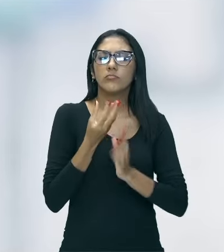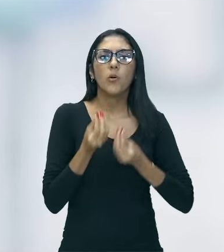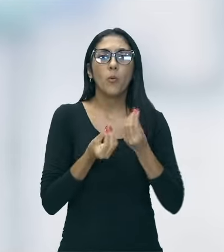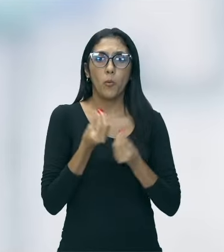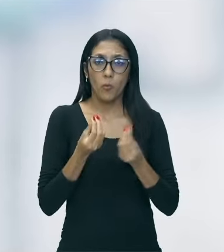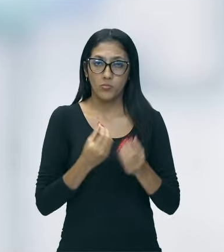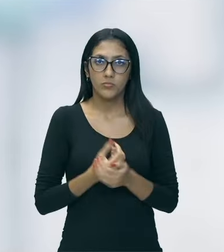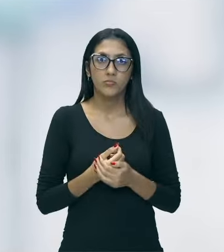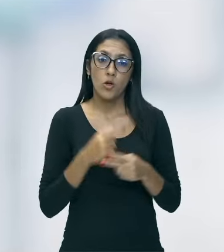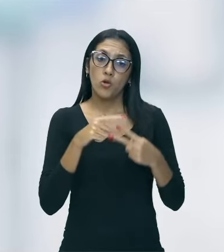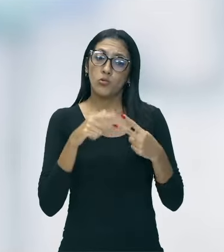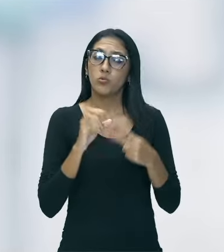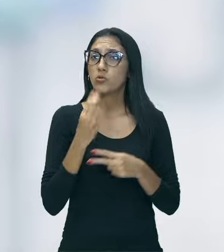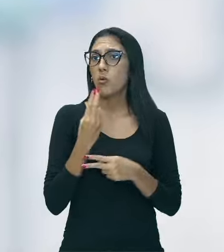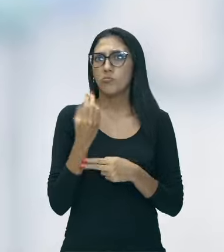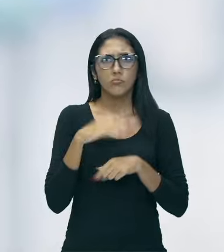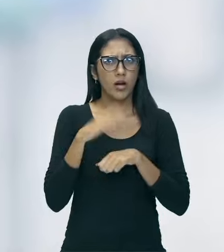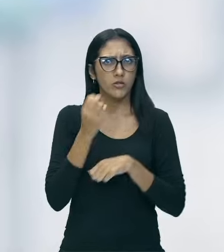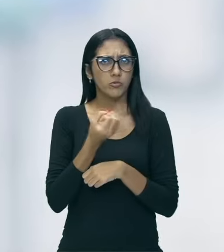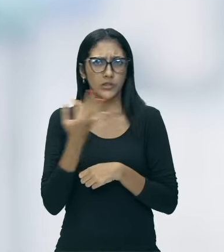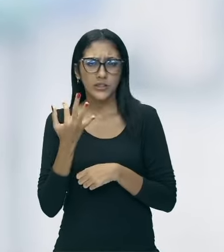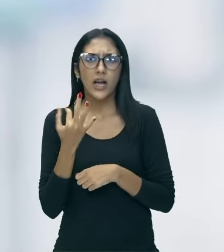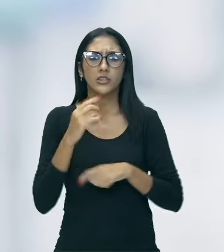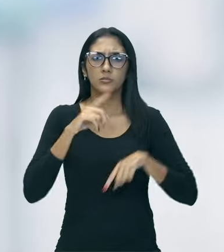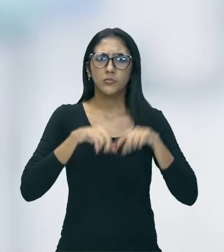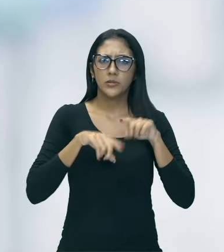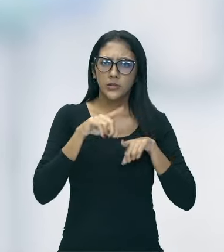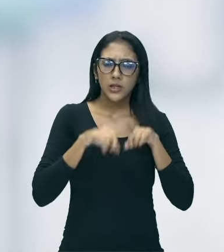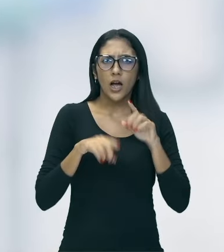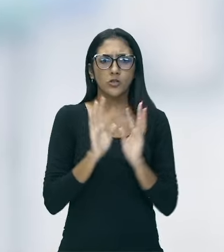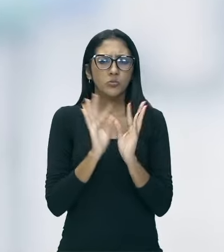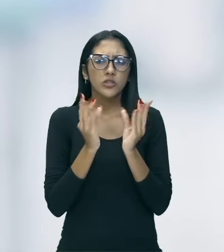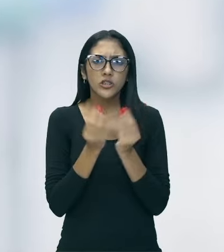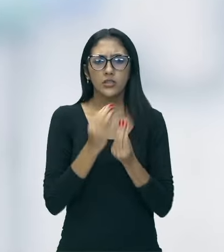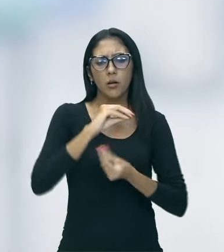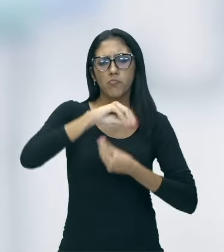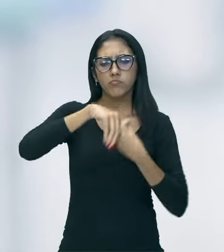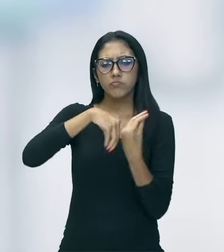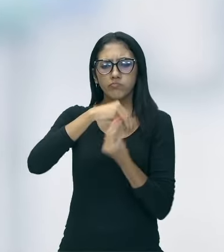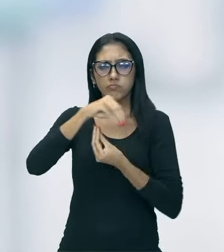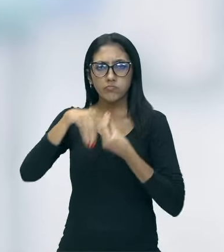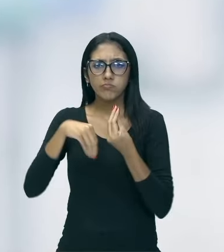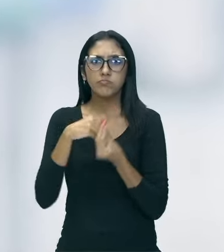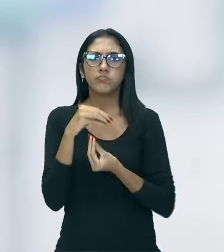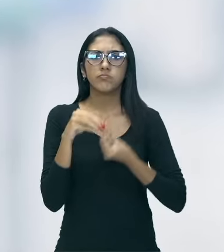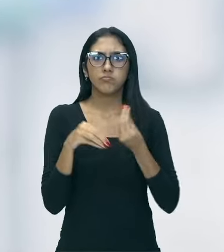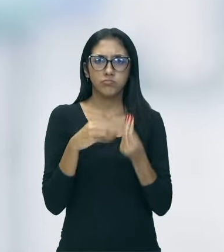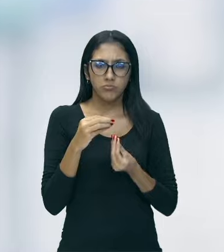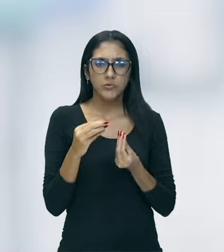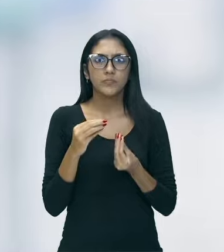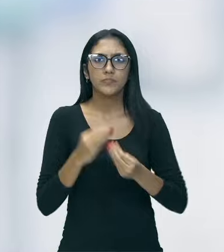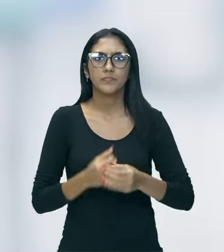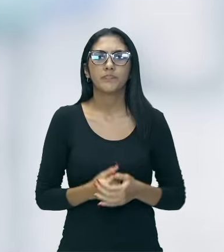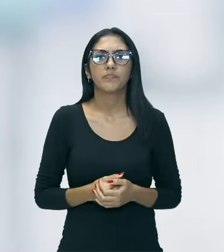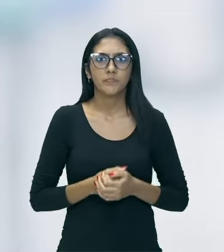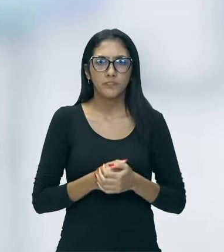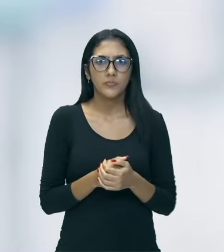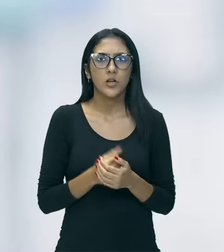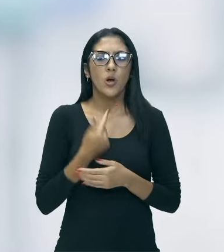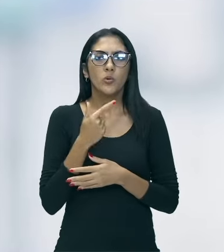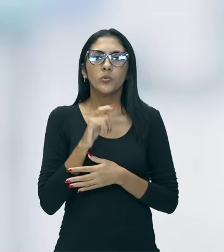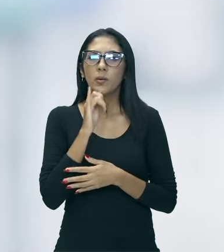ou mais substâncias, elementos ou compostos se misturam sem participar de